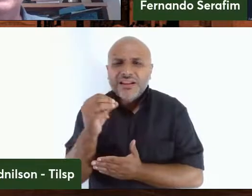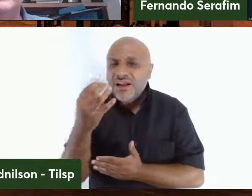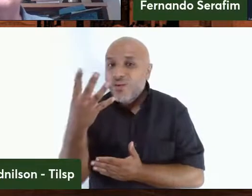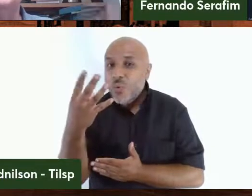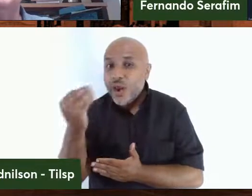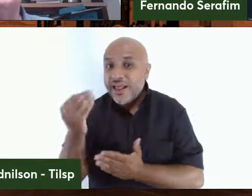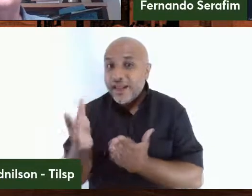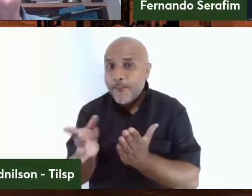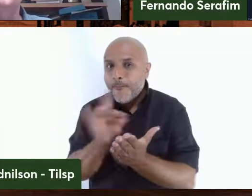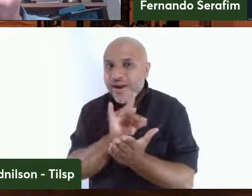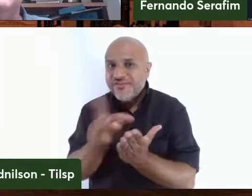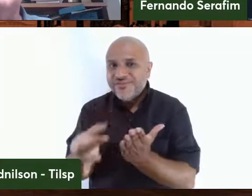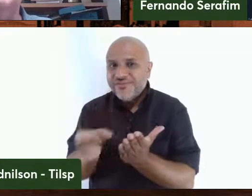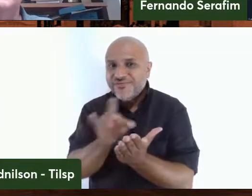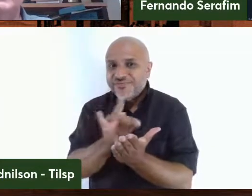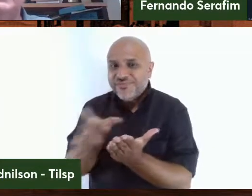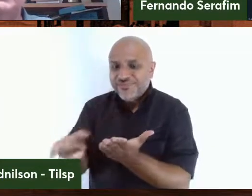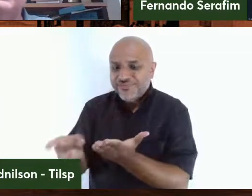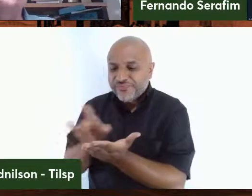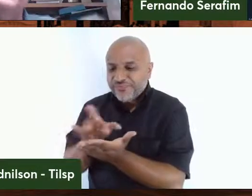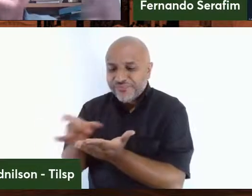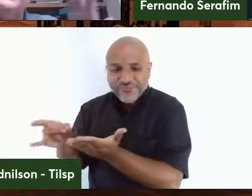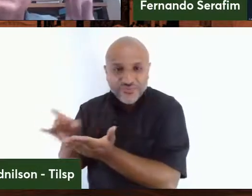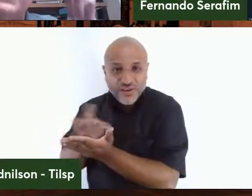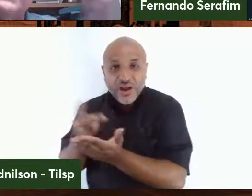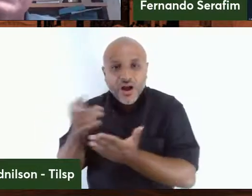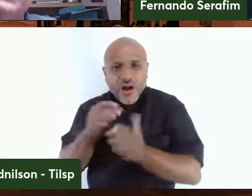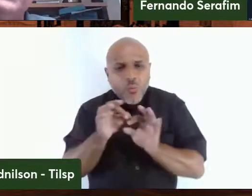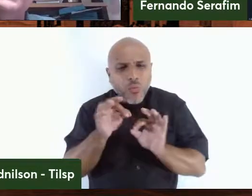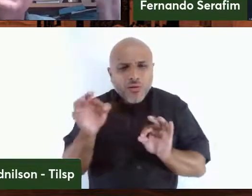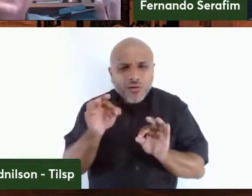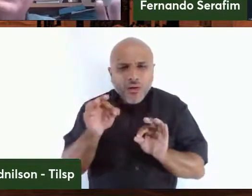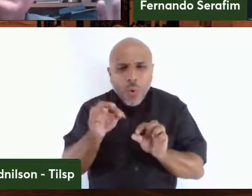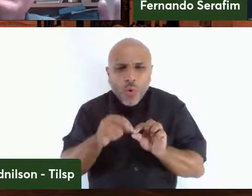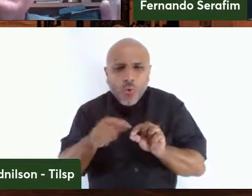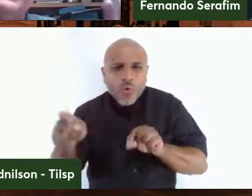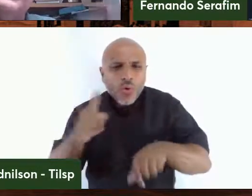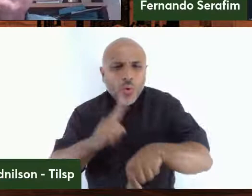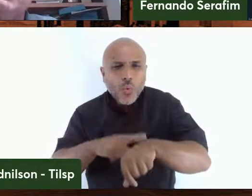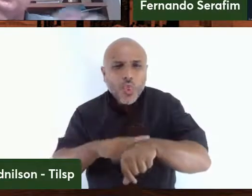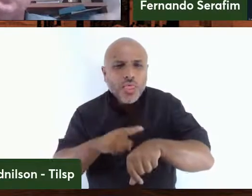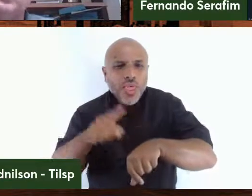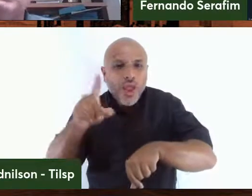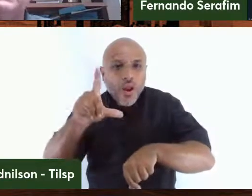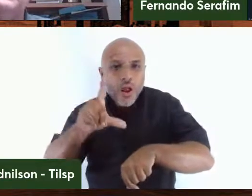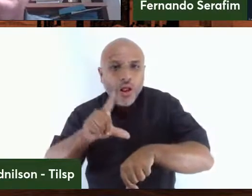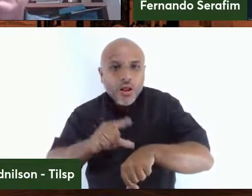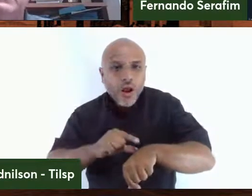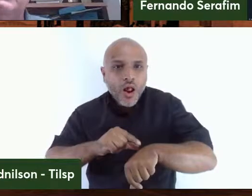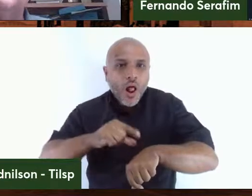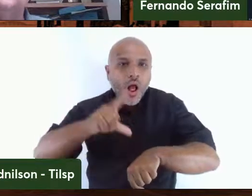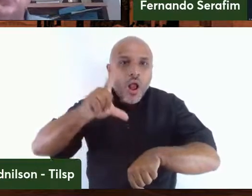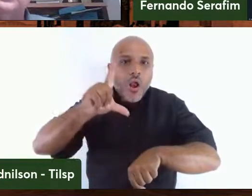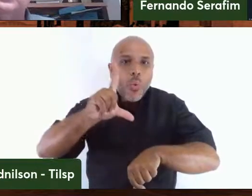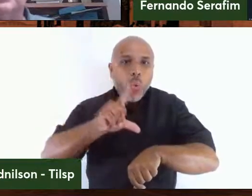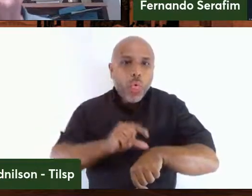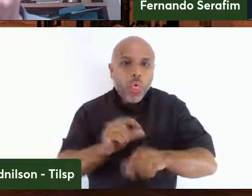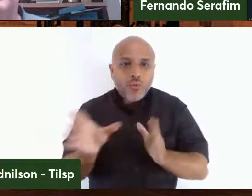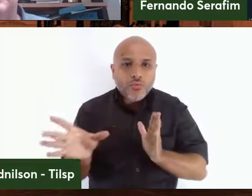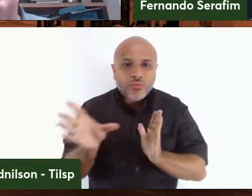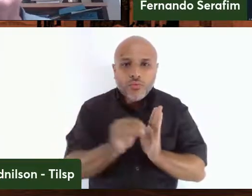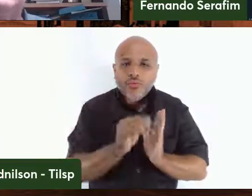ele alonga o tempo e comprime as páginas, reduz as páginas. É um tempo longo para um